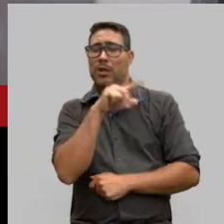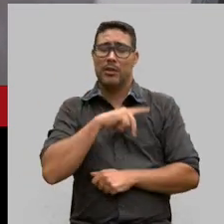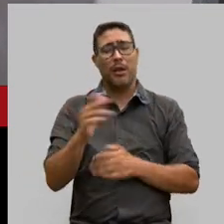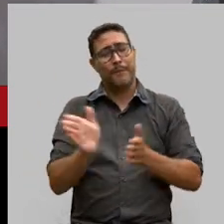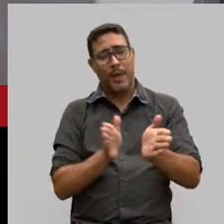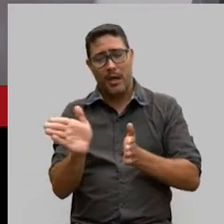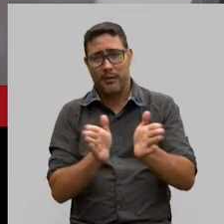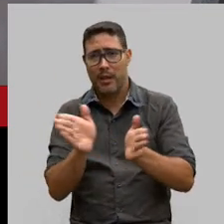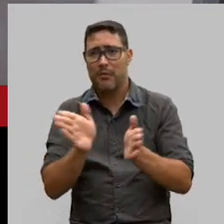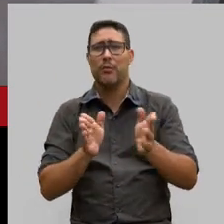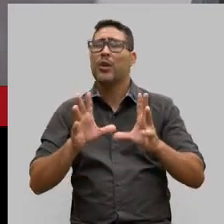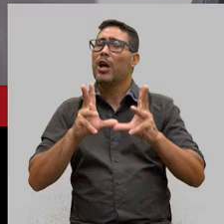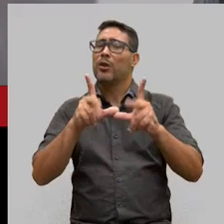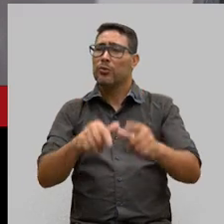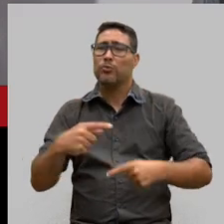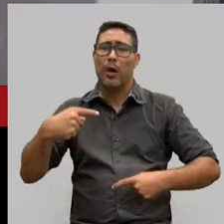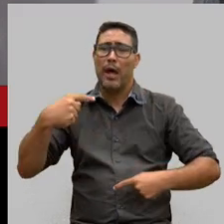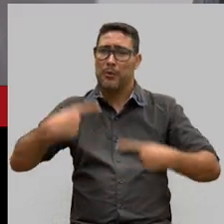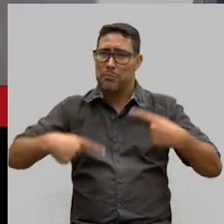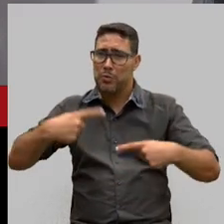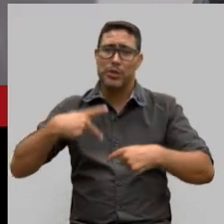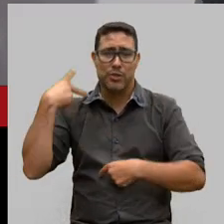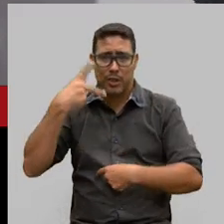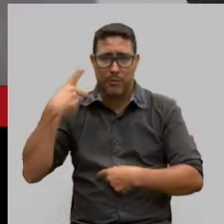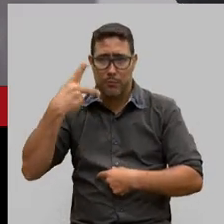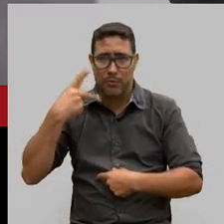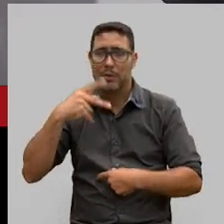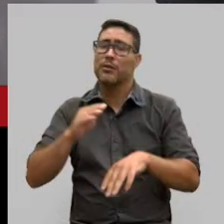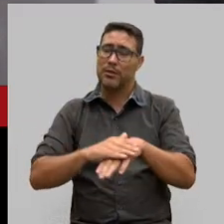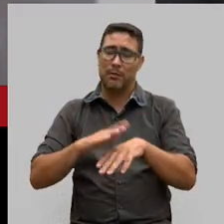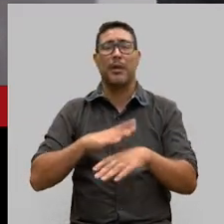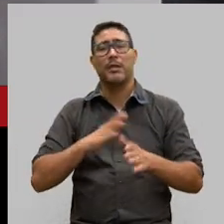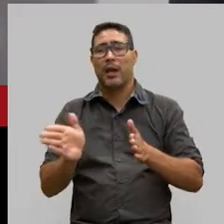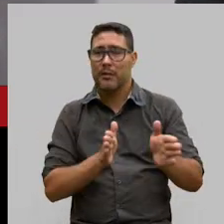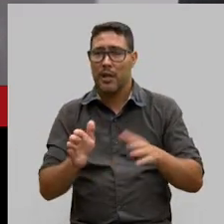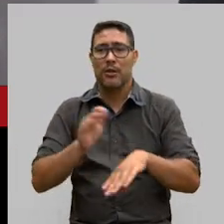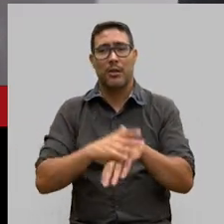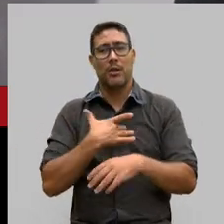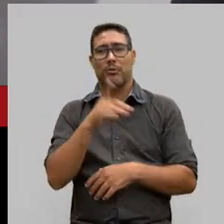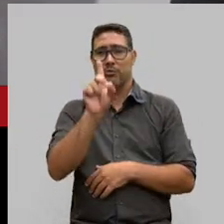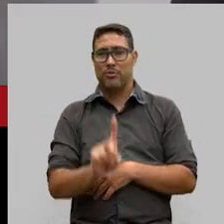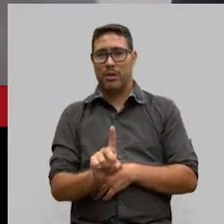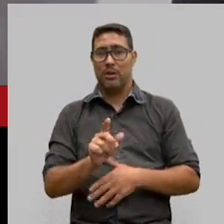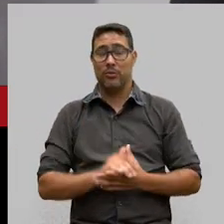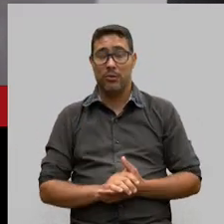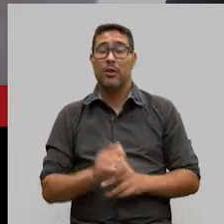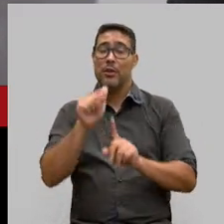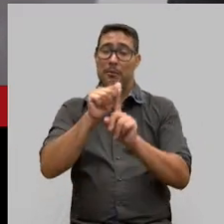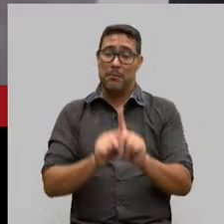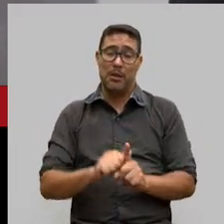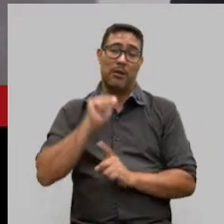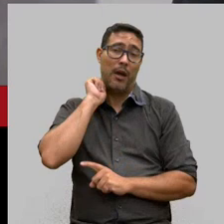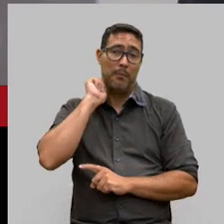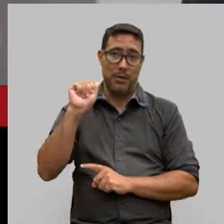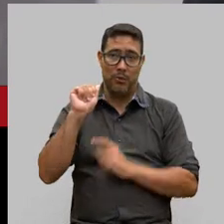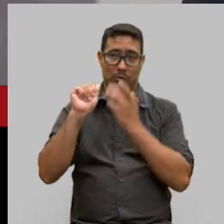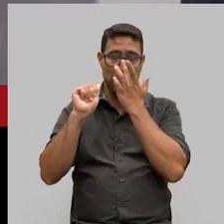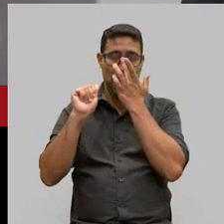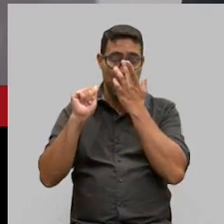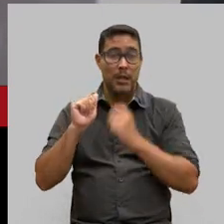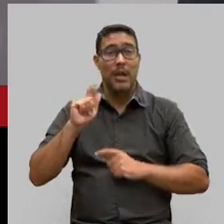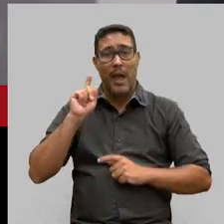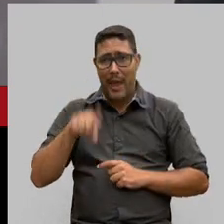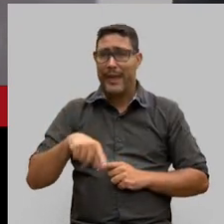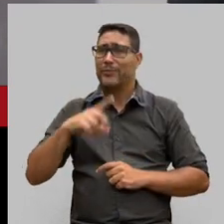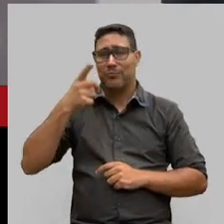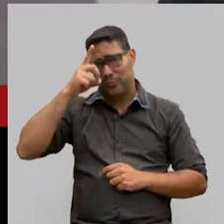acesso às políticas públicas e acesso aos seus direitos então gente que o nosso mês de abril seja todos